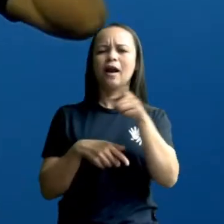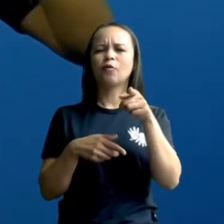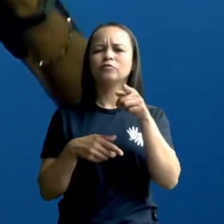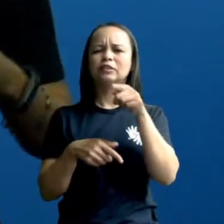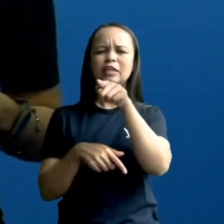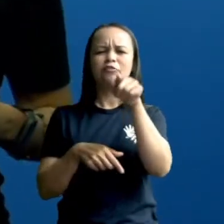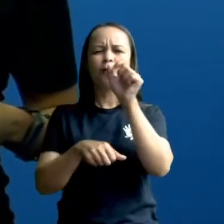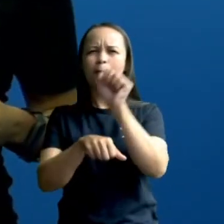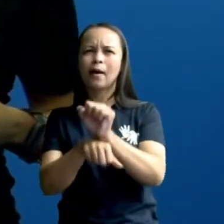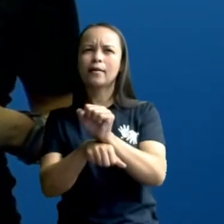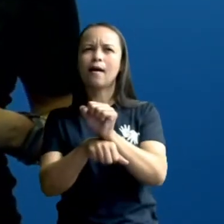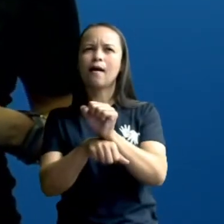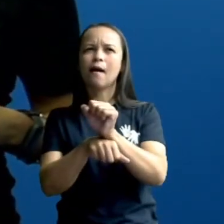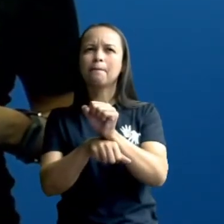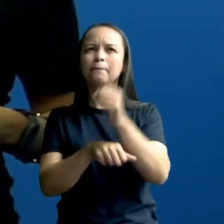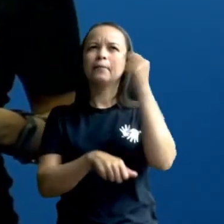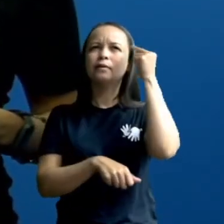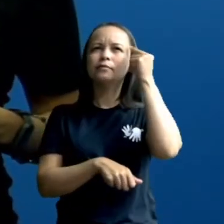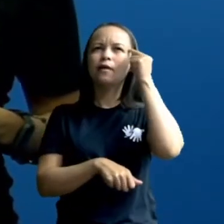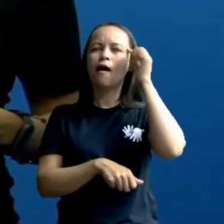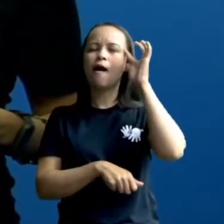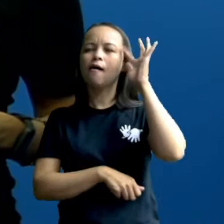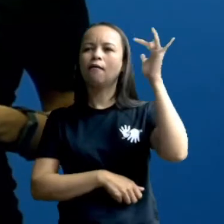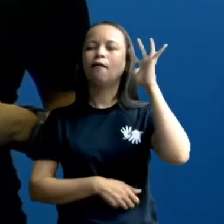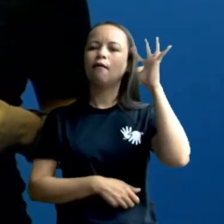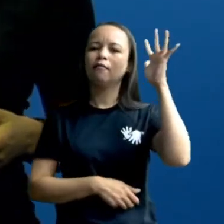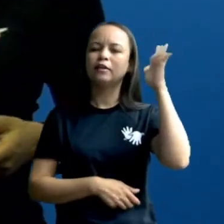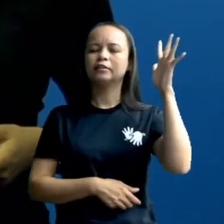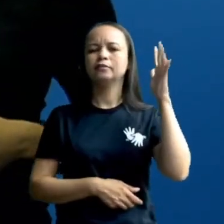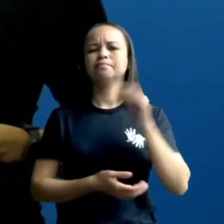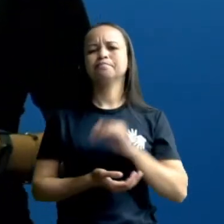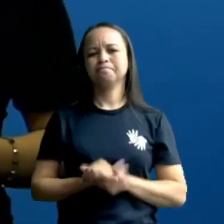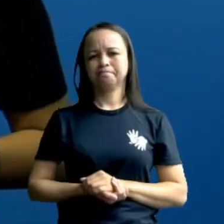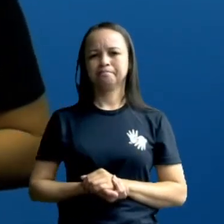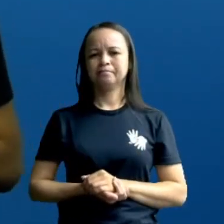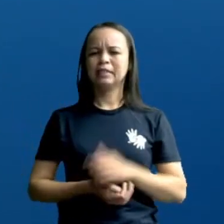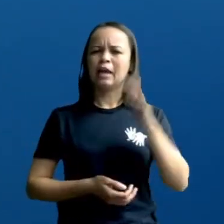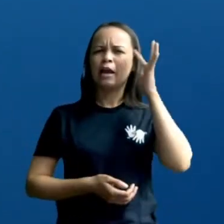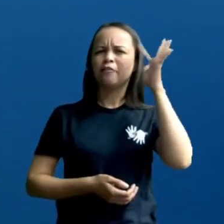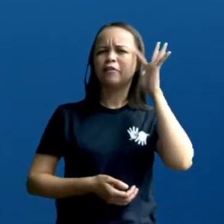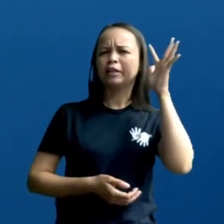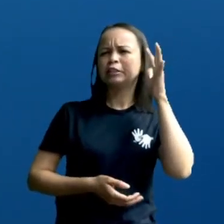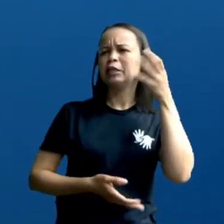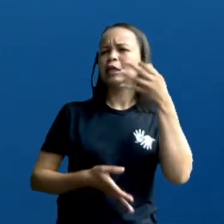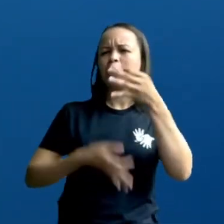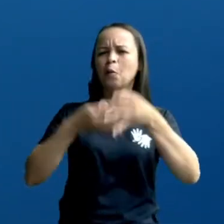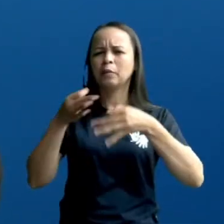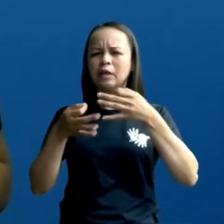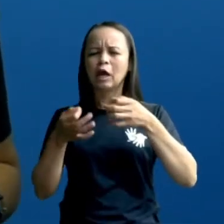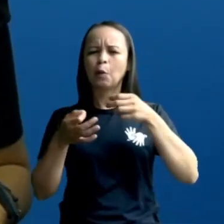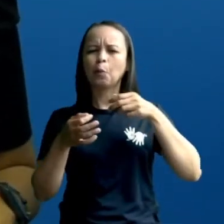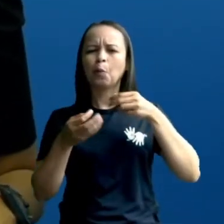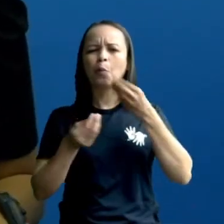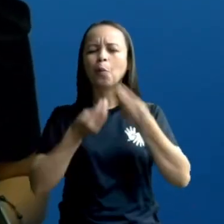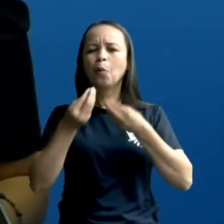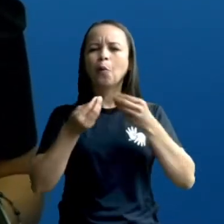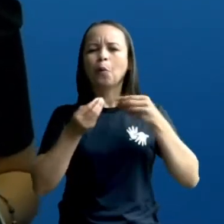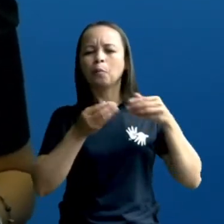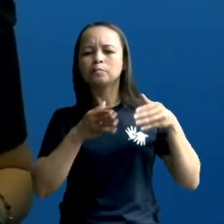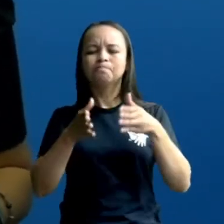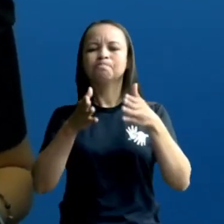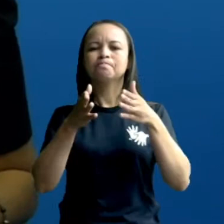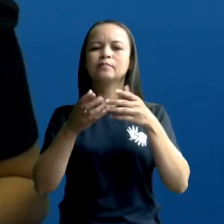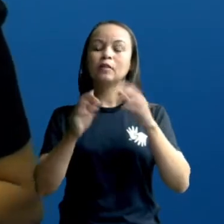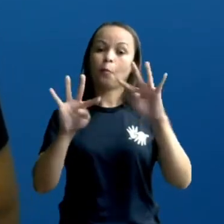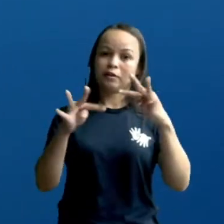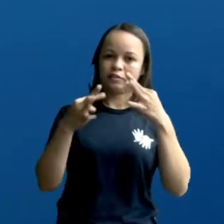pensar e refletir, certo? Refletir em cada atitude, em cada passo. Então, preste atenção